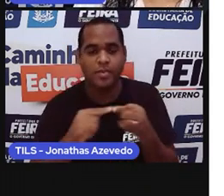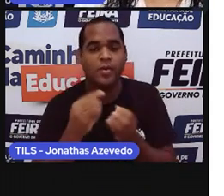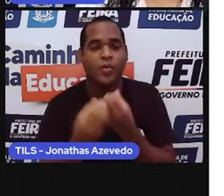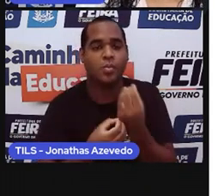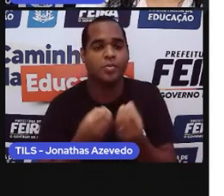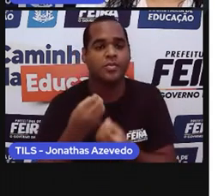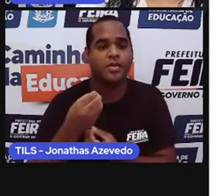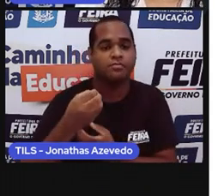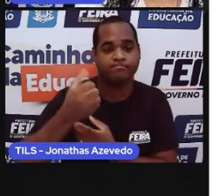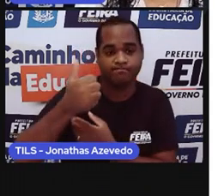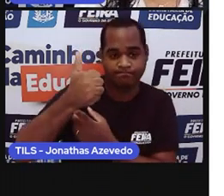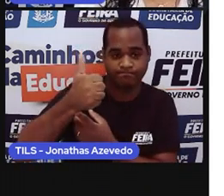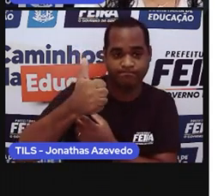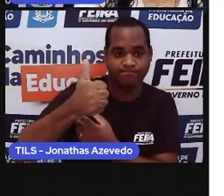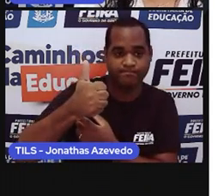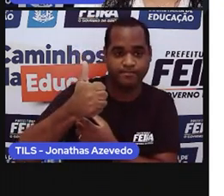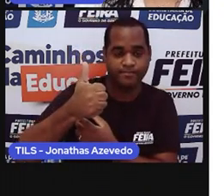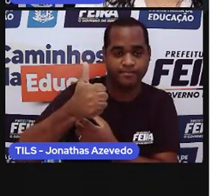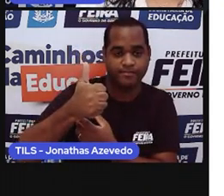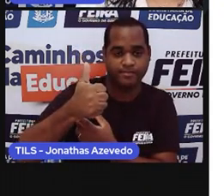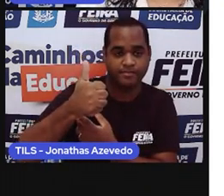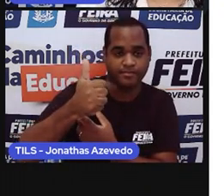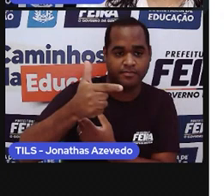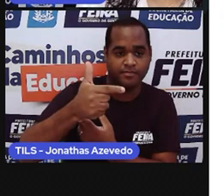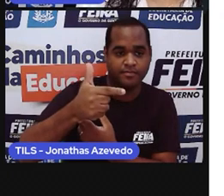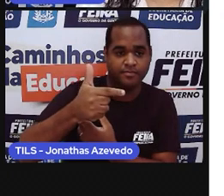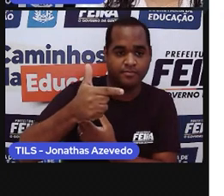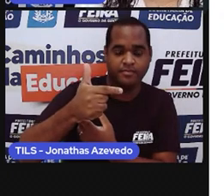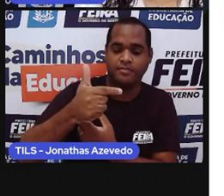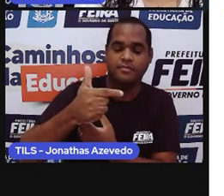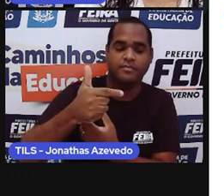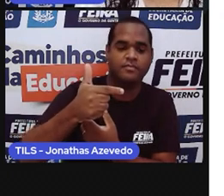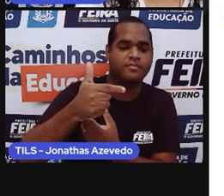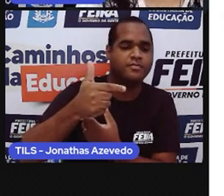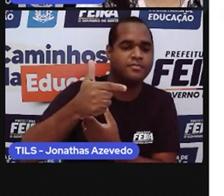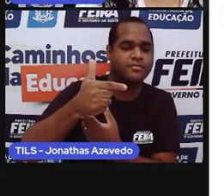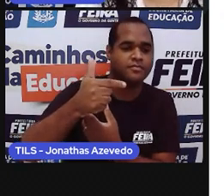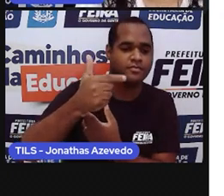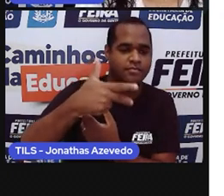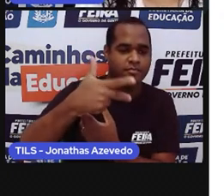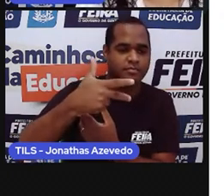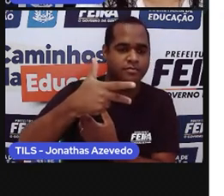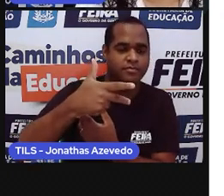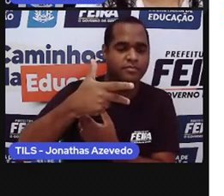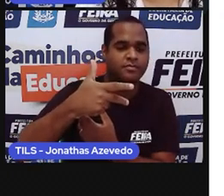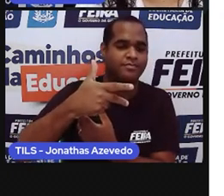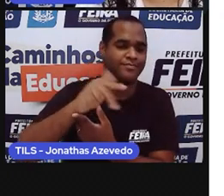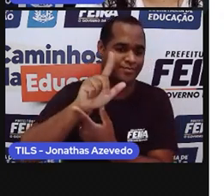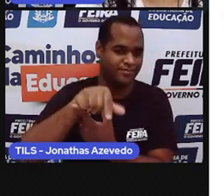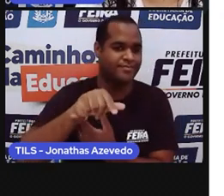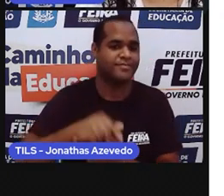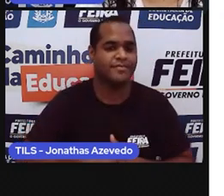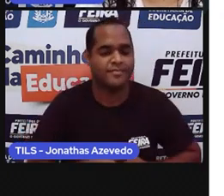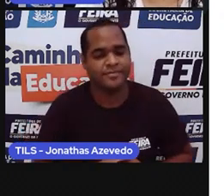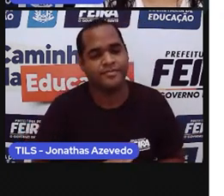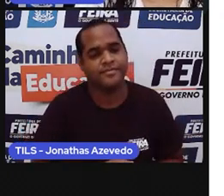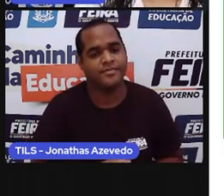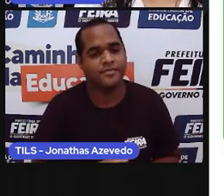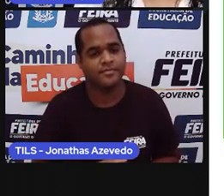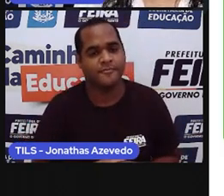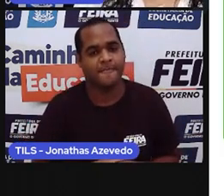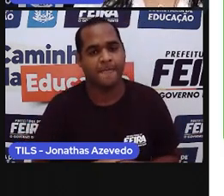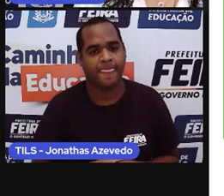versos. Primeira estrofe, segunda estrofe, terceira estrofe.